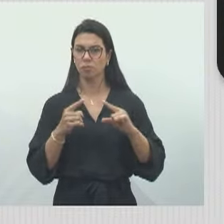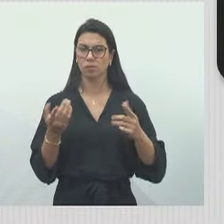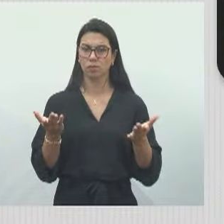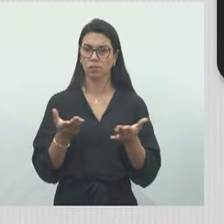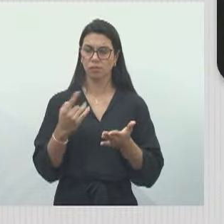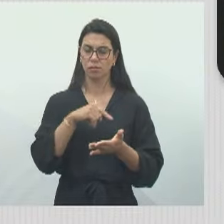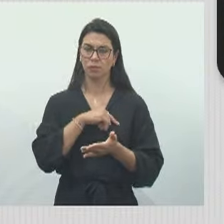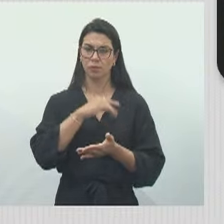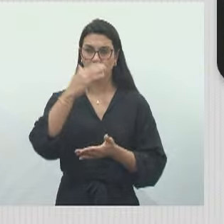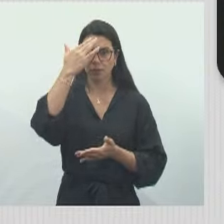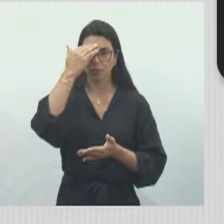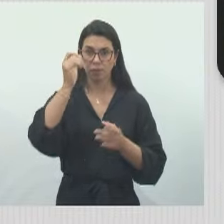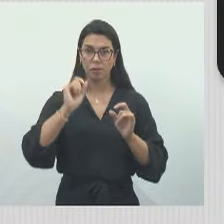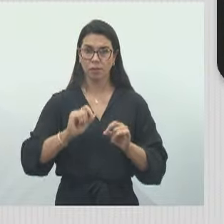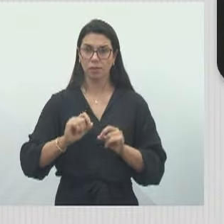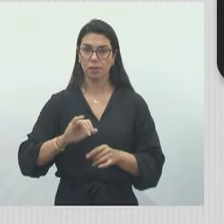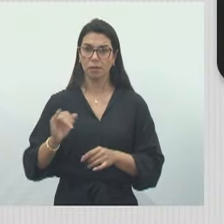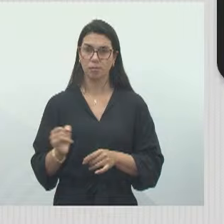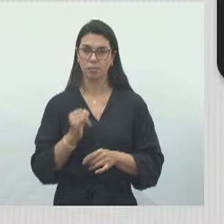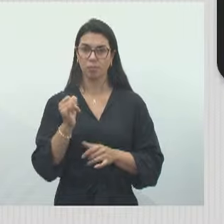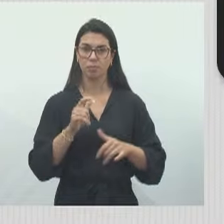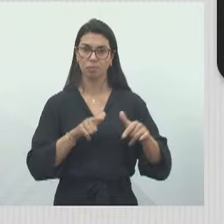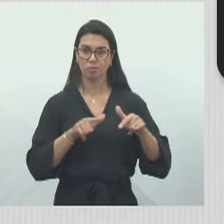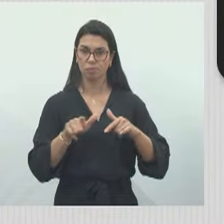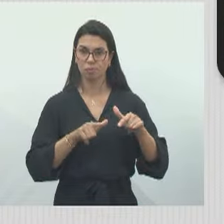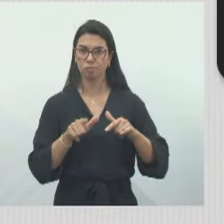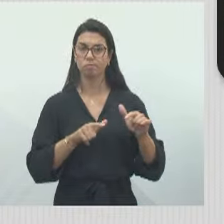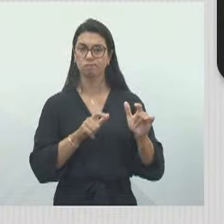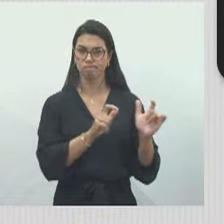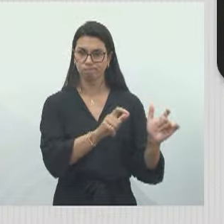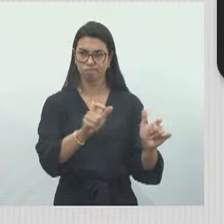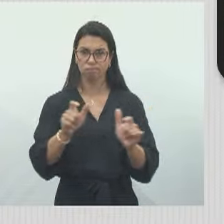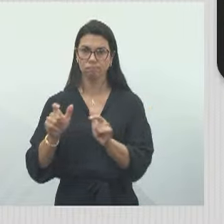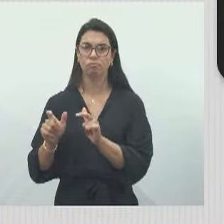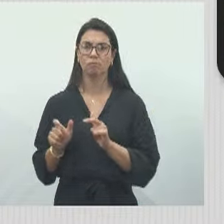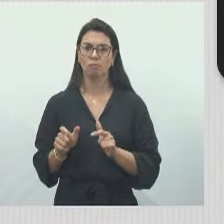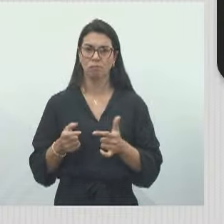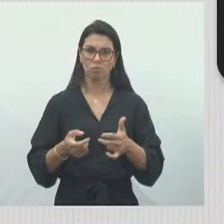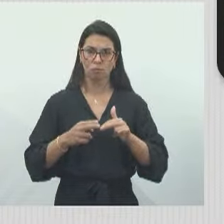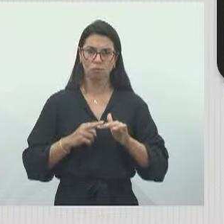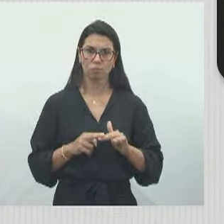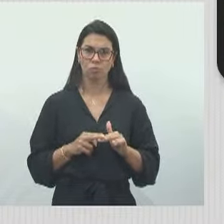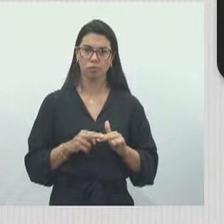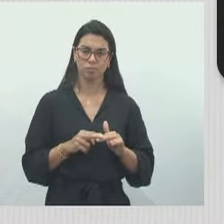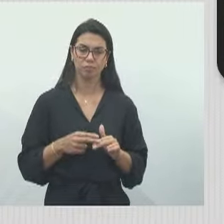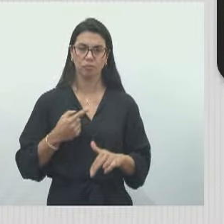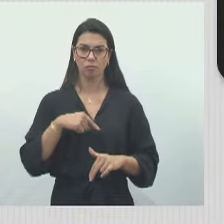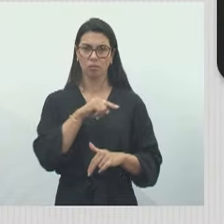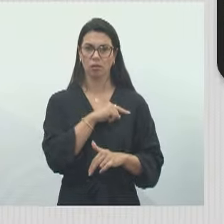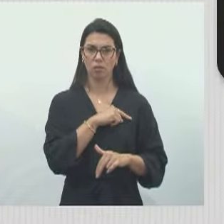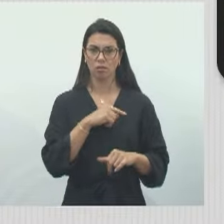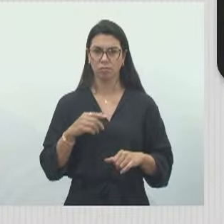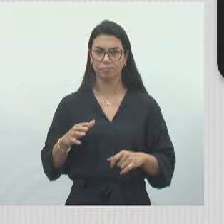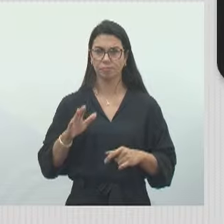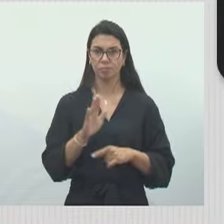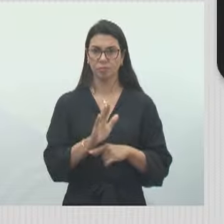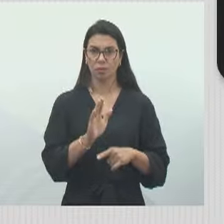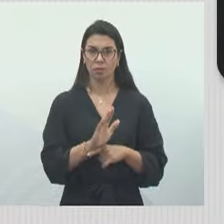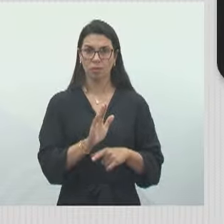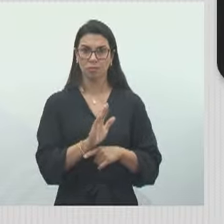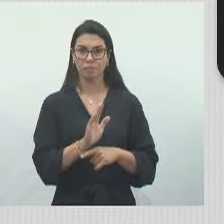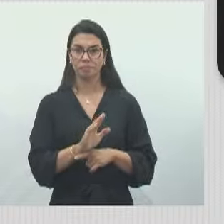é importante, né, tá trabalhando nesses bairros, e a gente está dando aí essa sustentação ao Veraneijal,